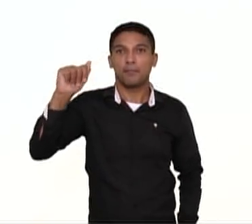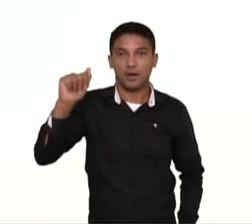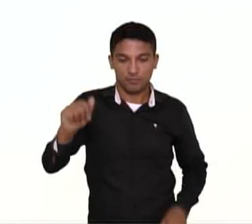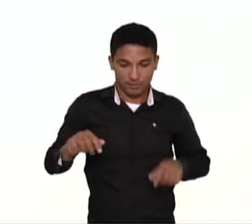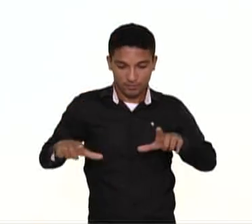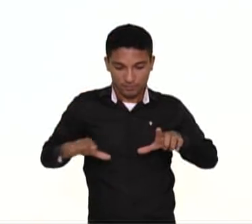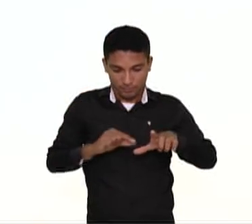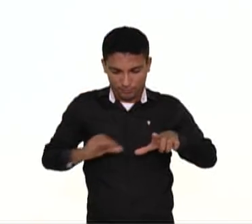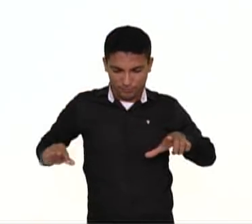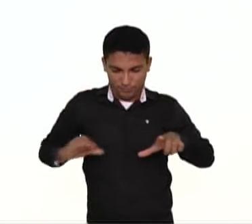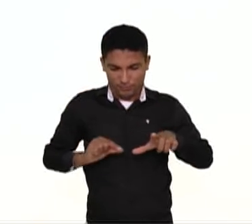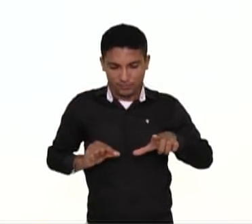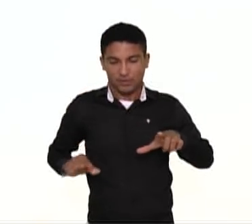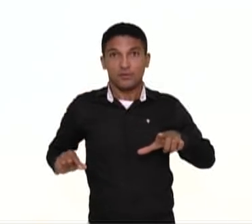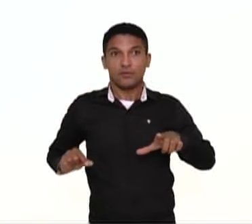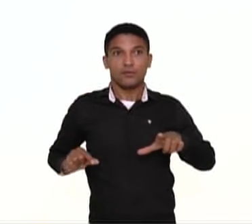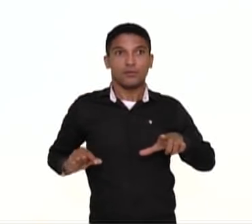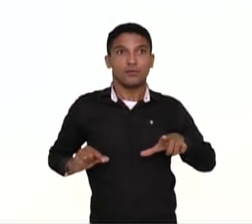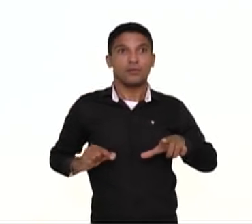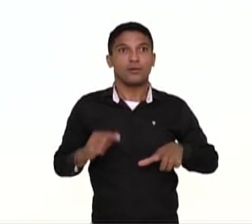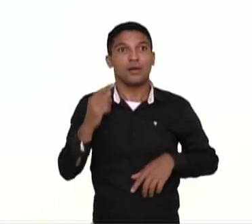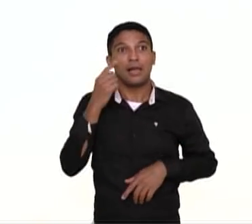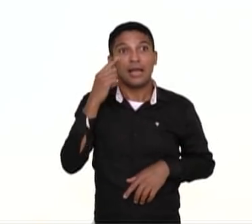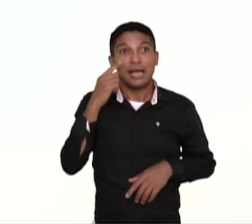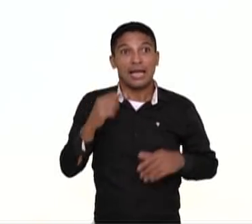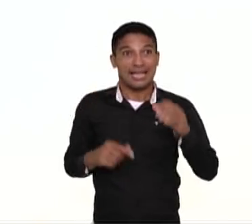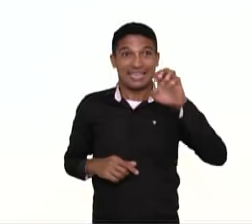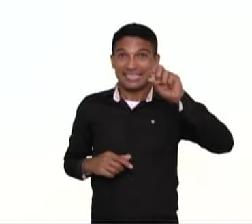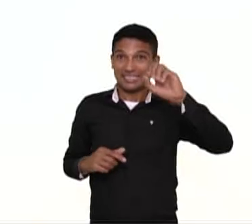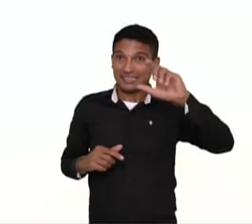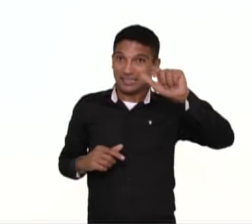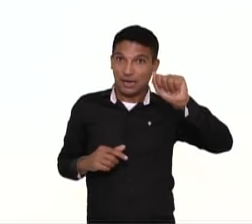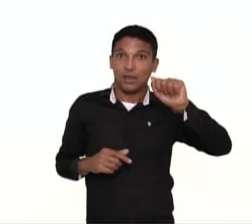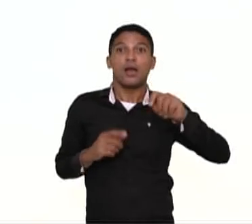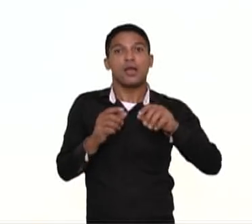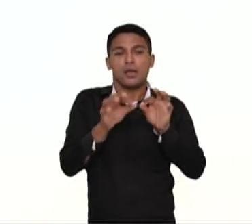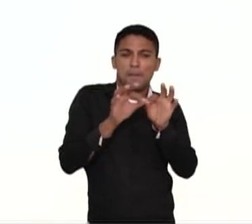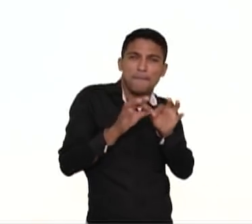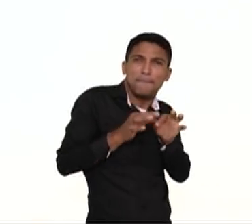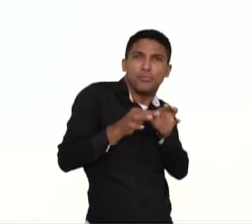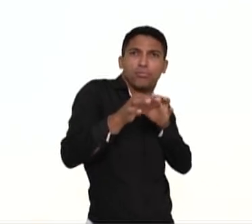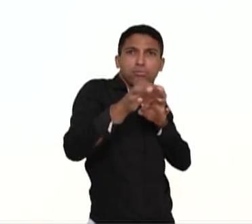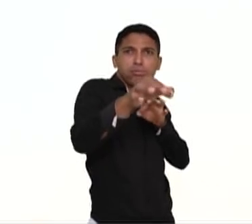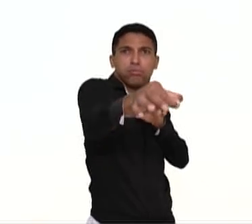você tem no desenho, e aqui a medida real. Então aqui 1 para